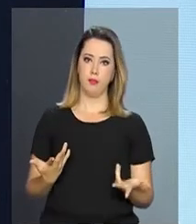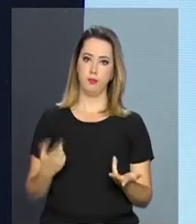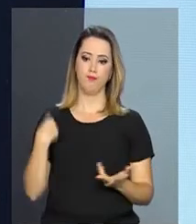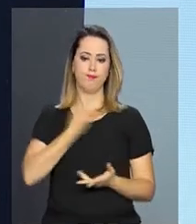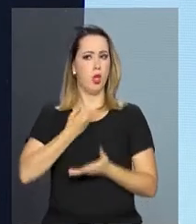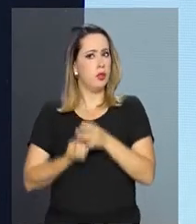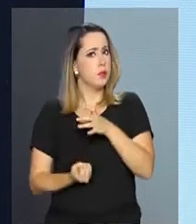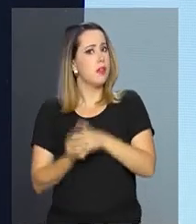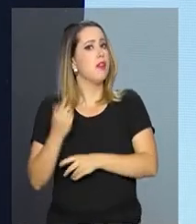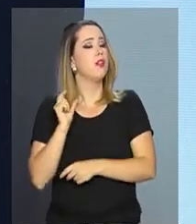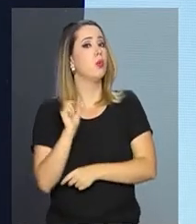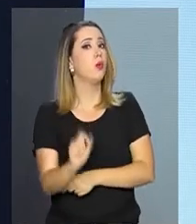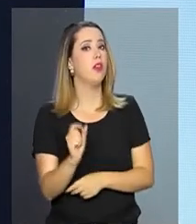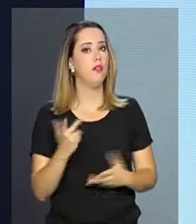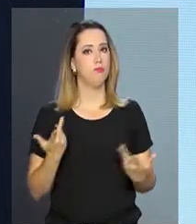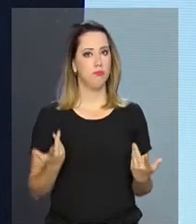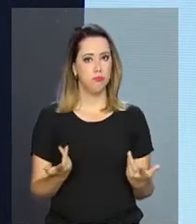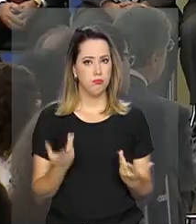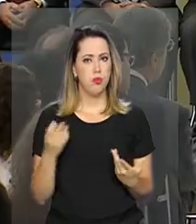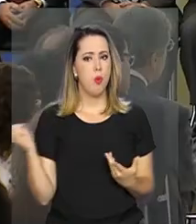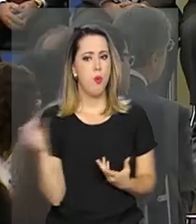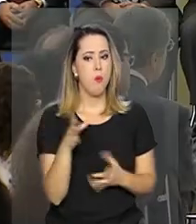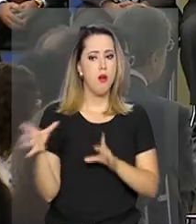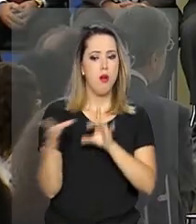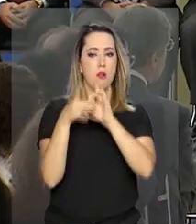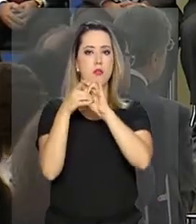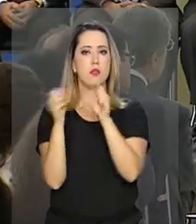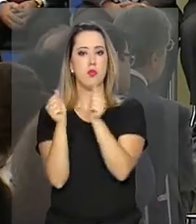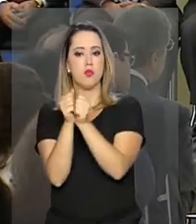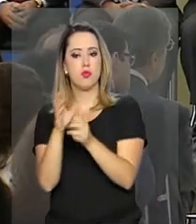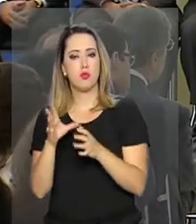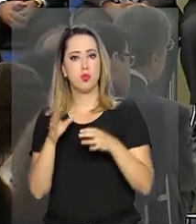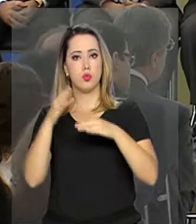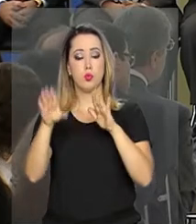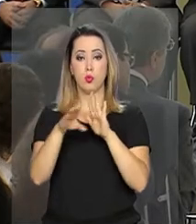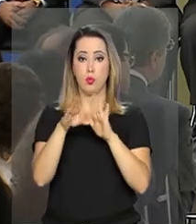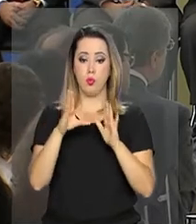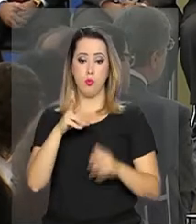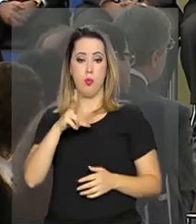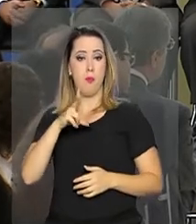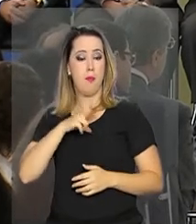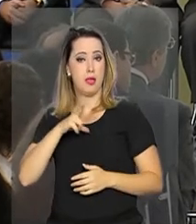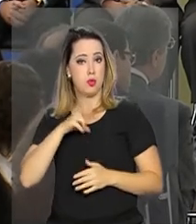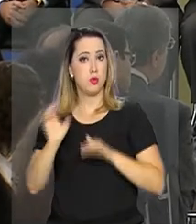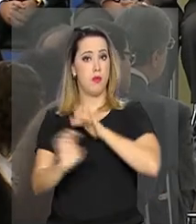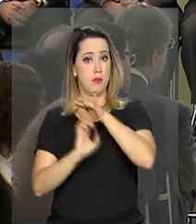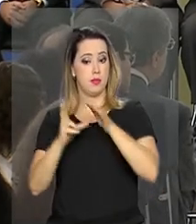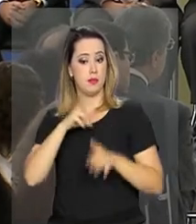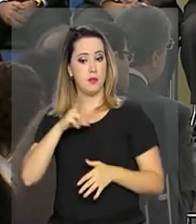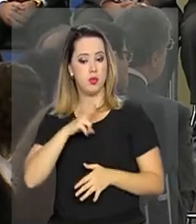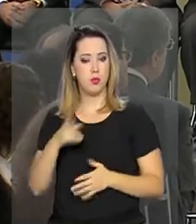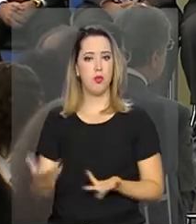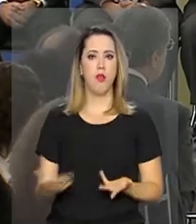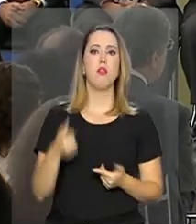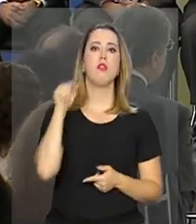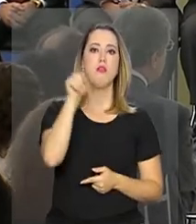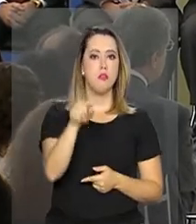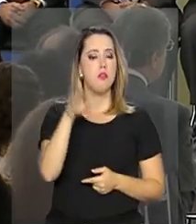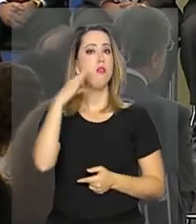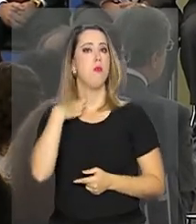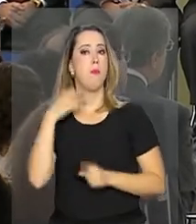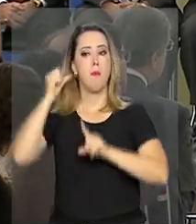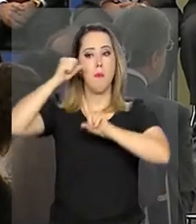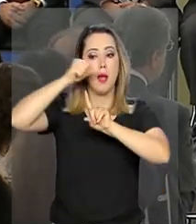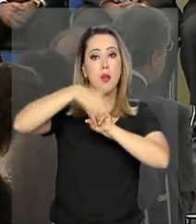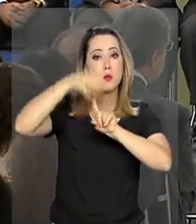na verdade uma grande parceria com o setor privado o banco central foi decisivo nisso eu